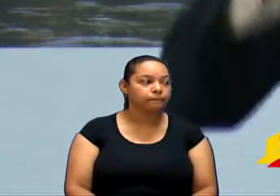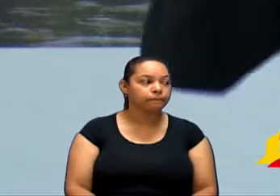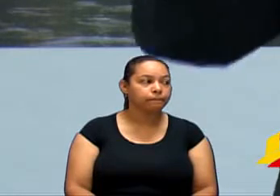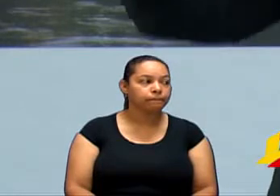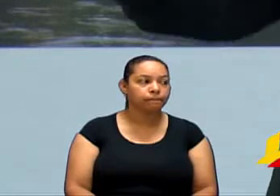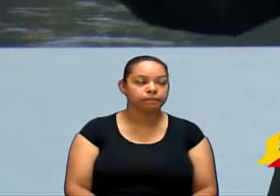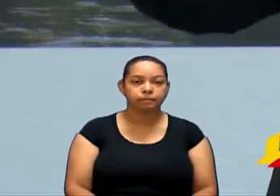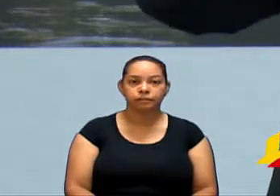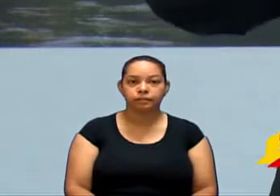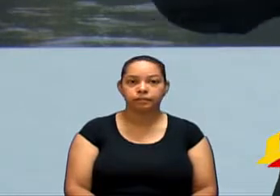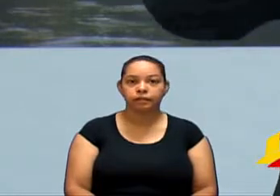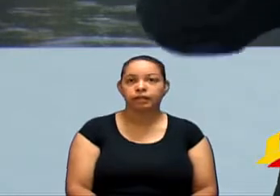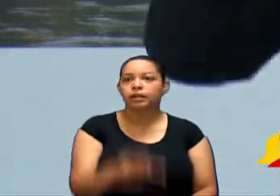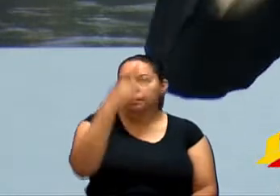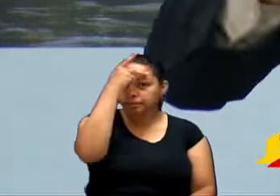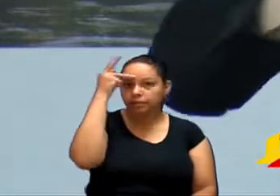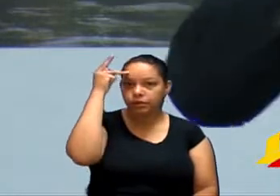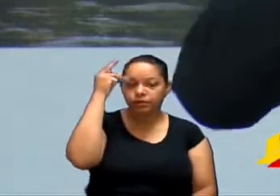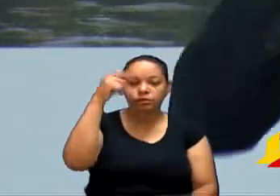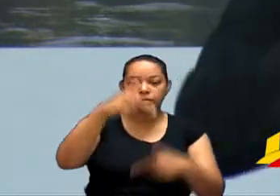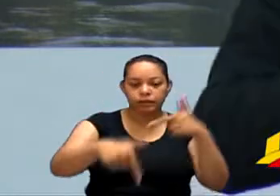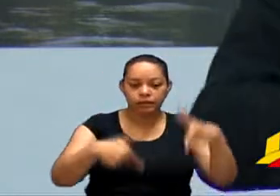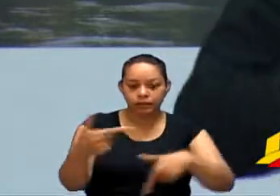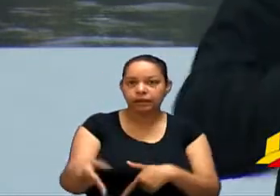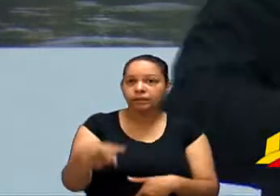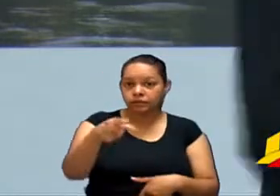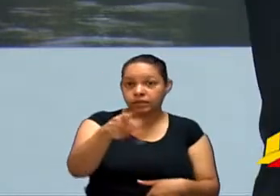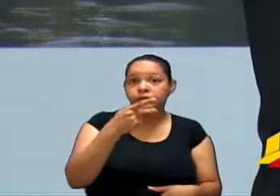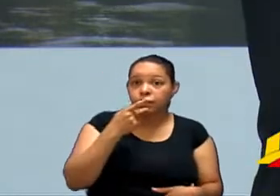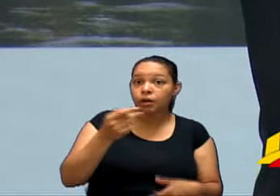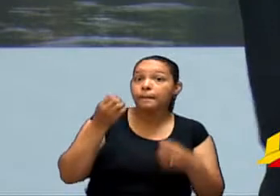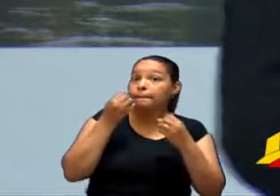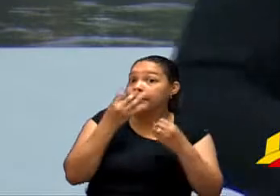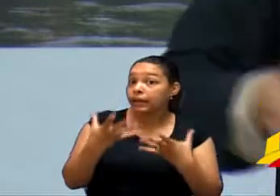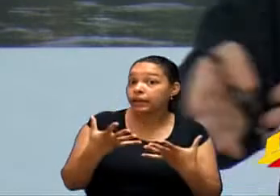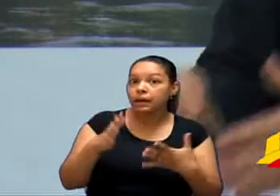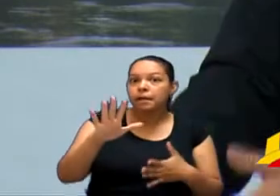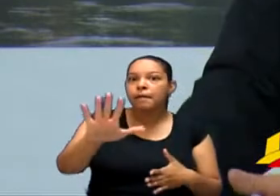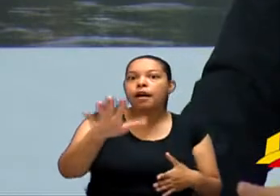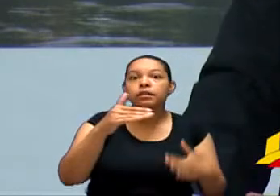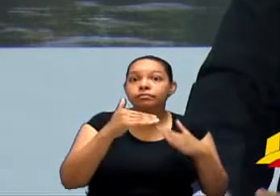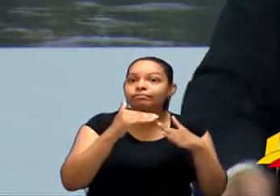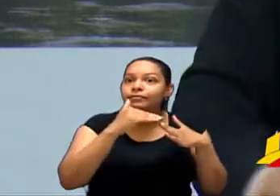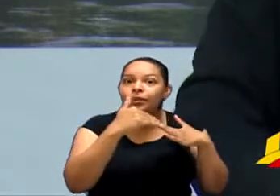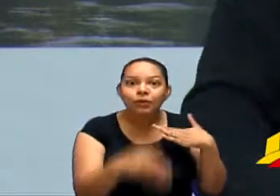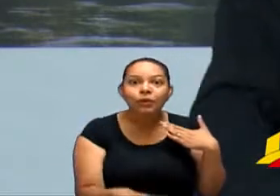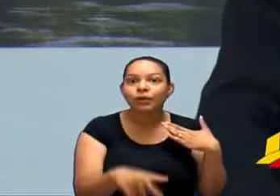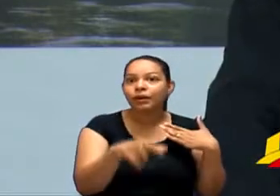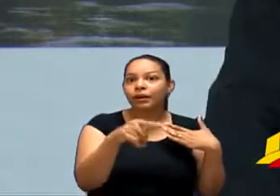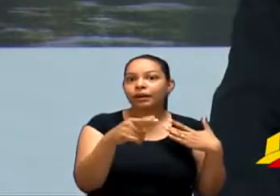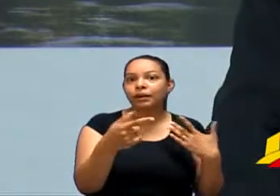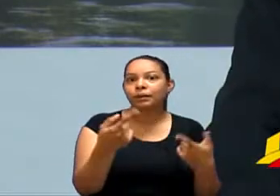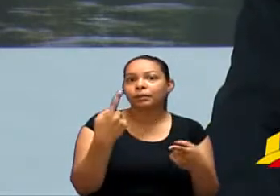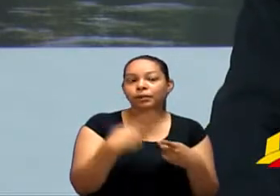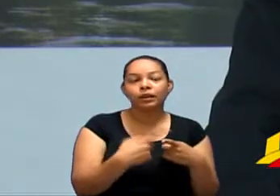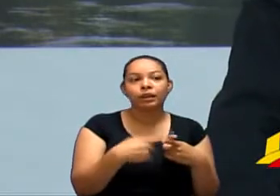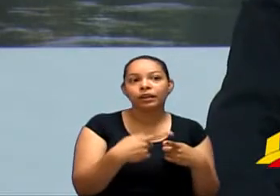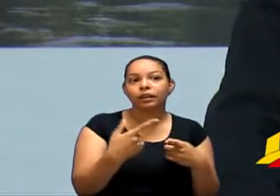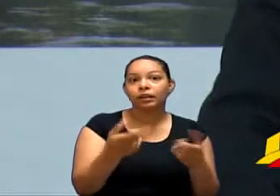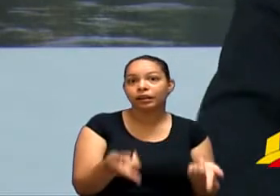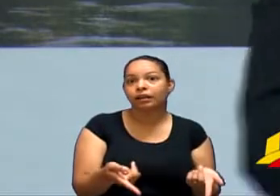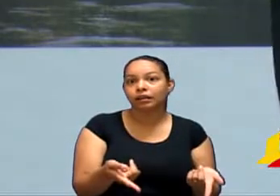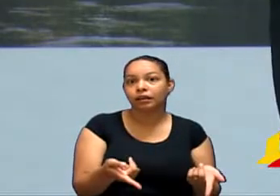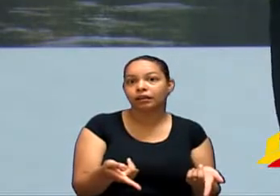dos funcionários da casa Falou bem e tal beleza mas o senhor não concorda com que o funcionário da casa fez